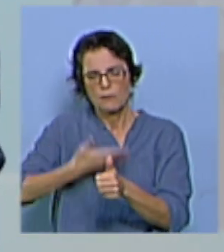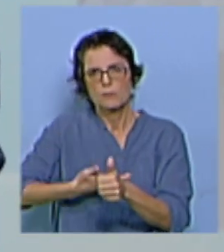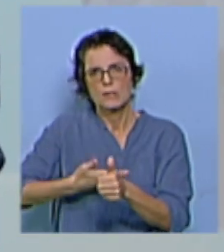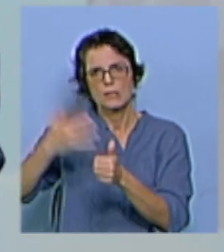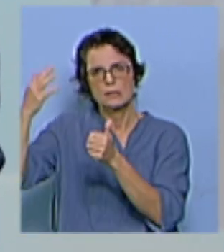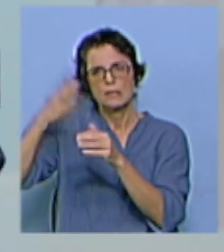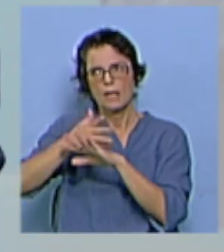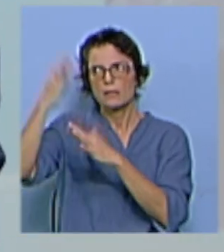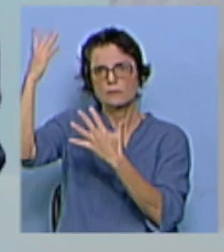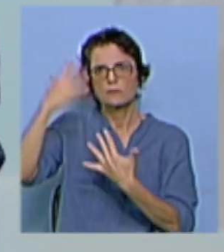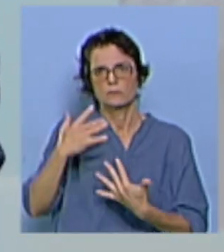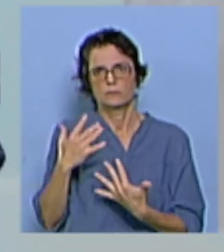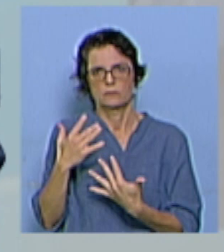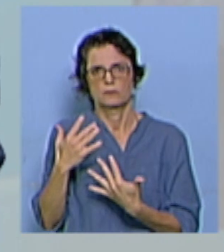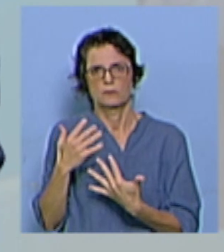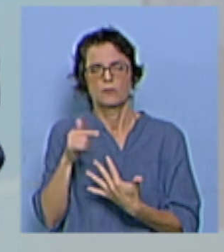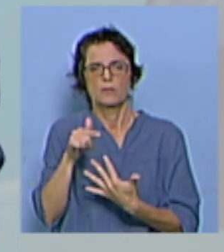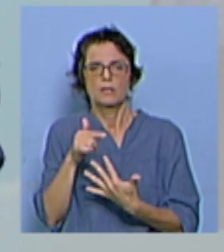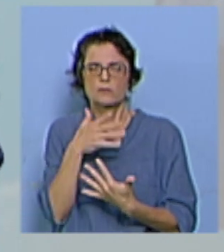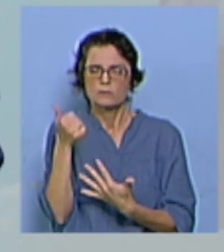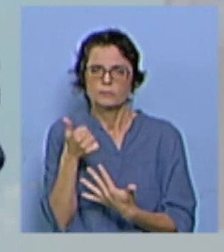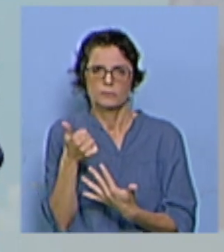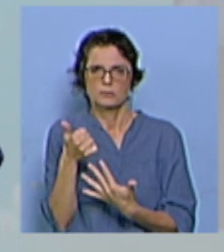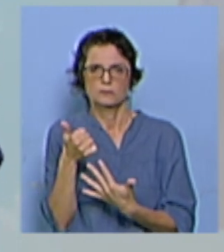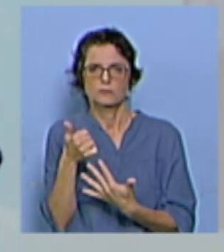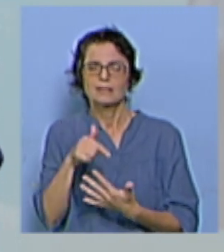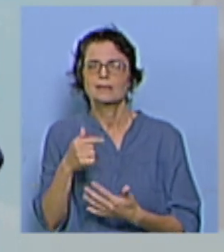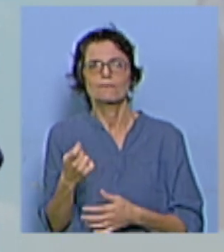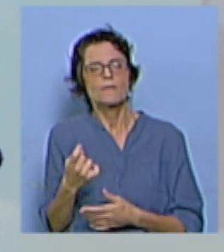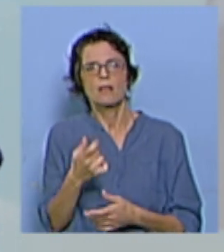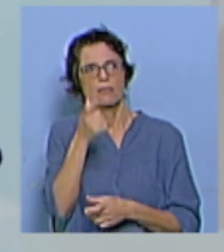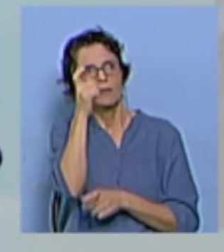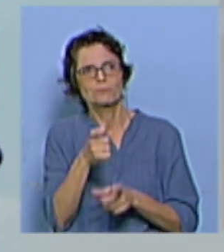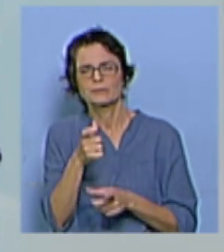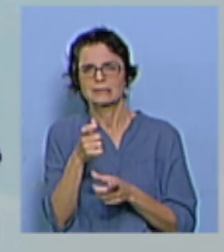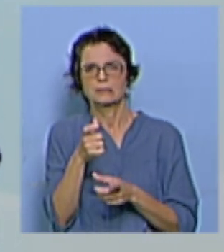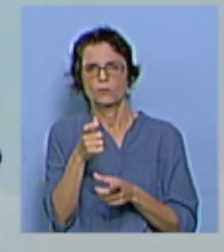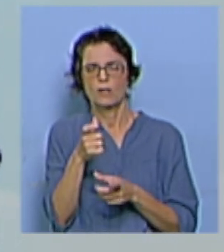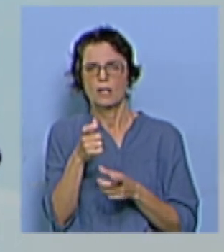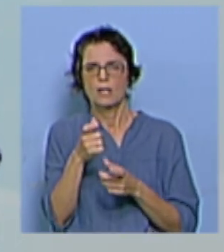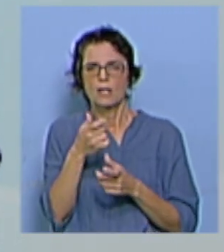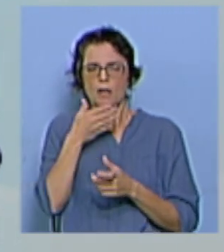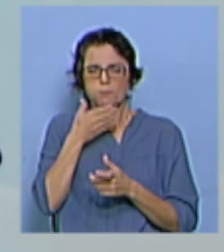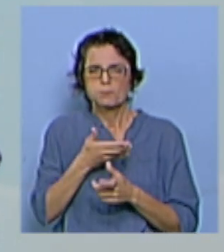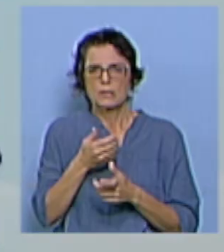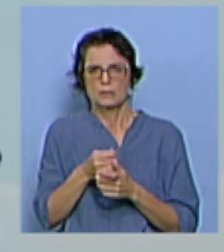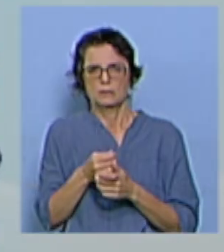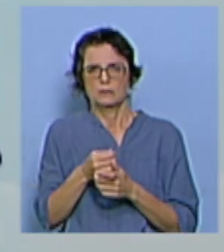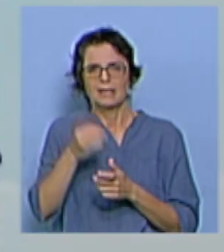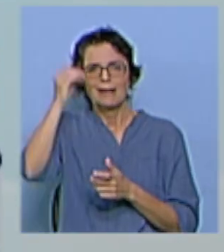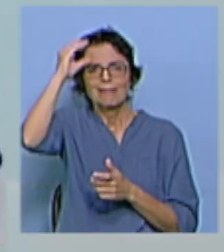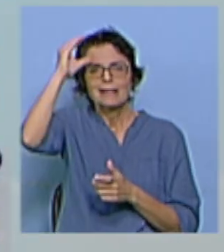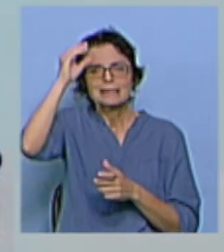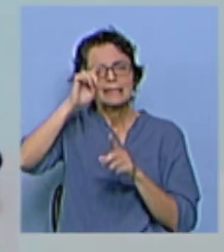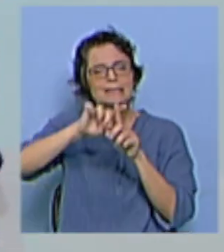muito bonito. De facto fazem falta homens sábios, não é só homens inteligentes, homens sábios, uma